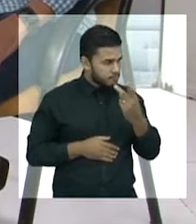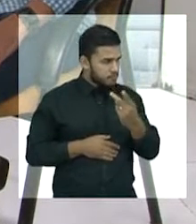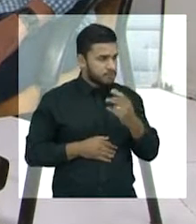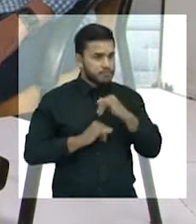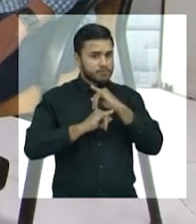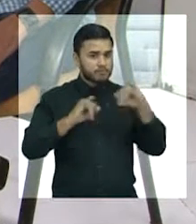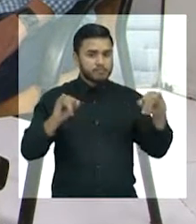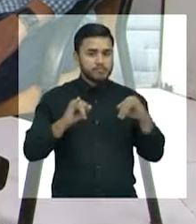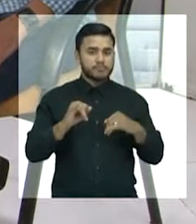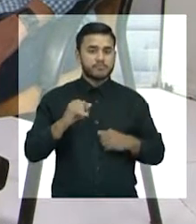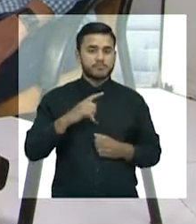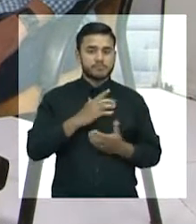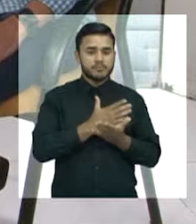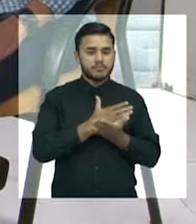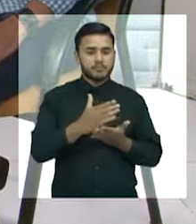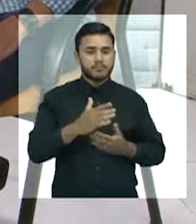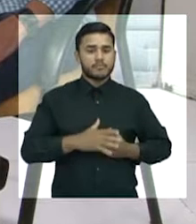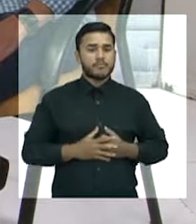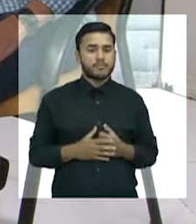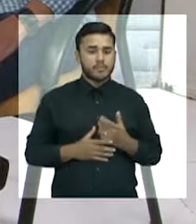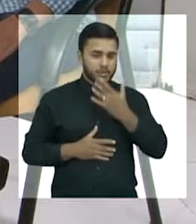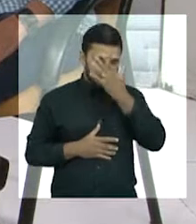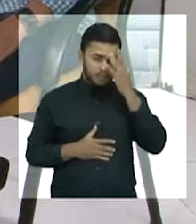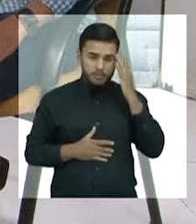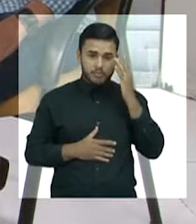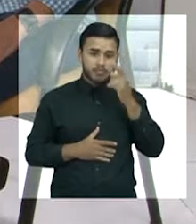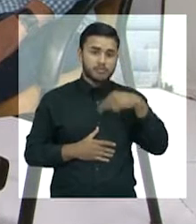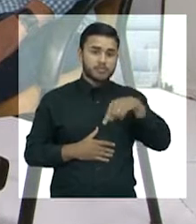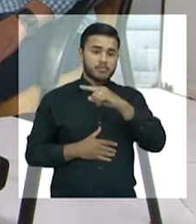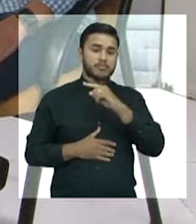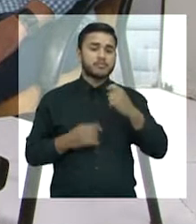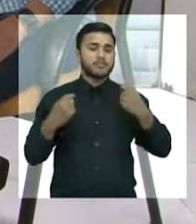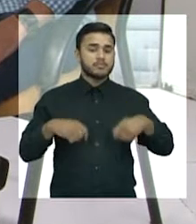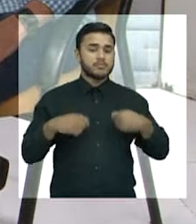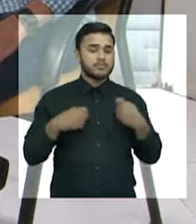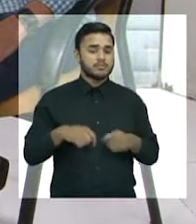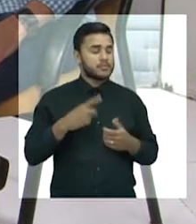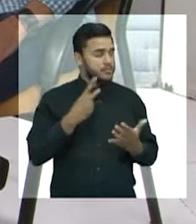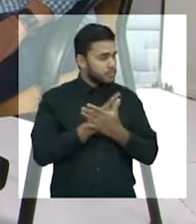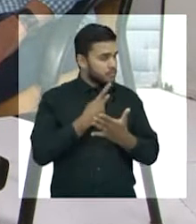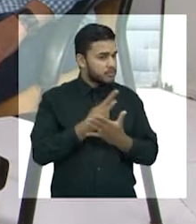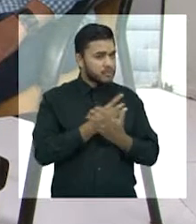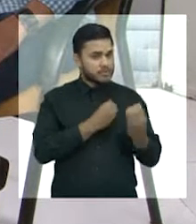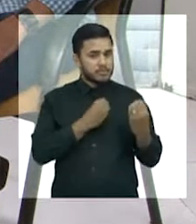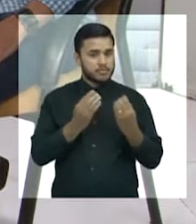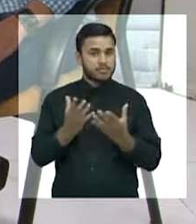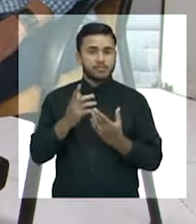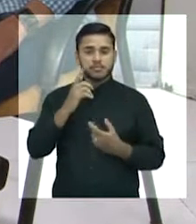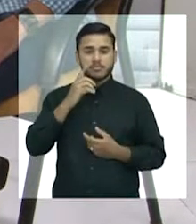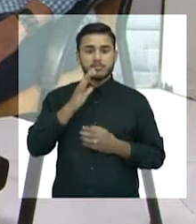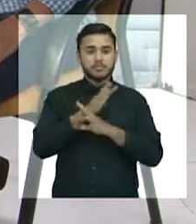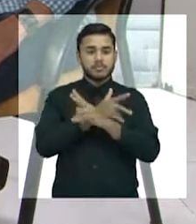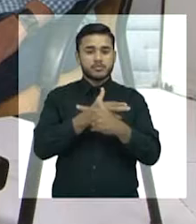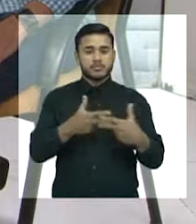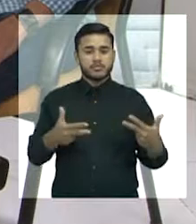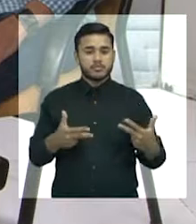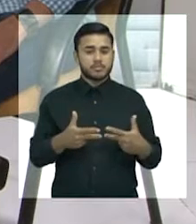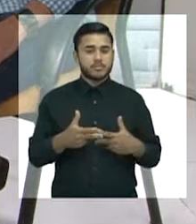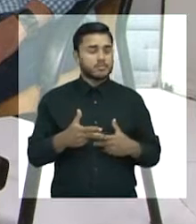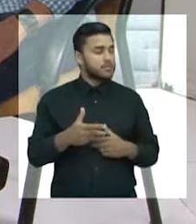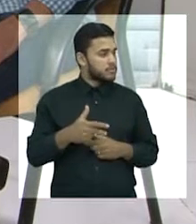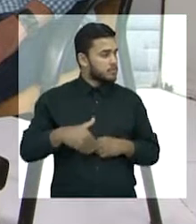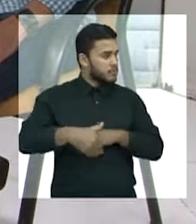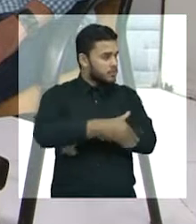aquilo que você mencionou no começo, que as pessoas tem o hábito errado de alimentar os animais na rua. Isso aí não